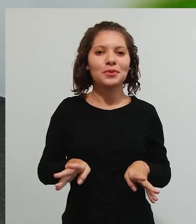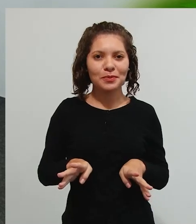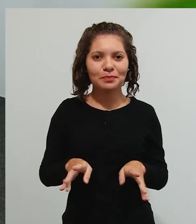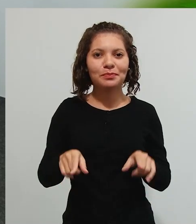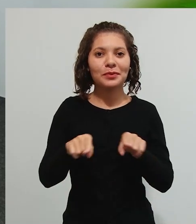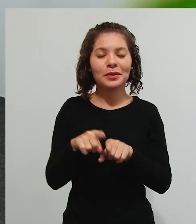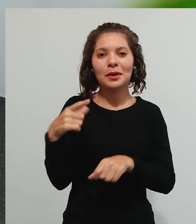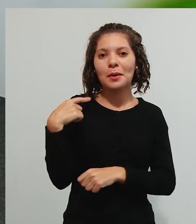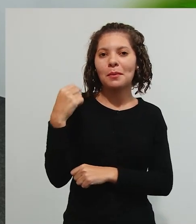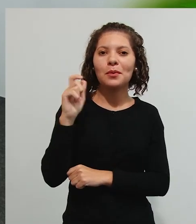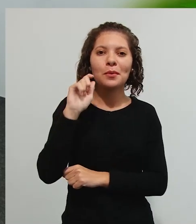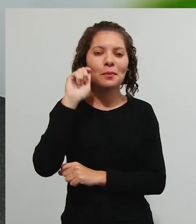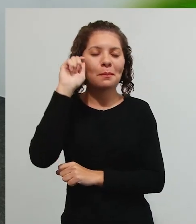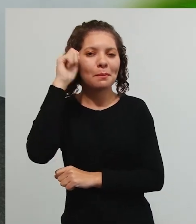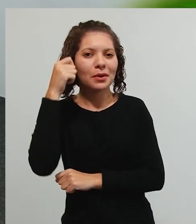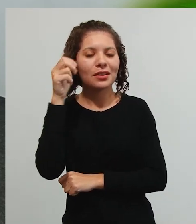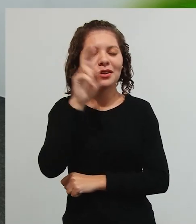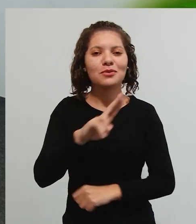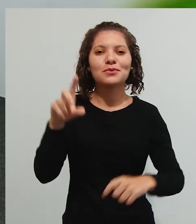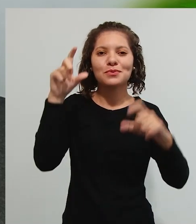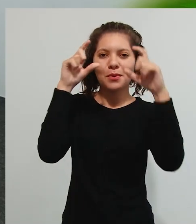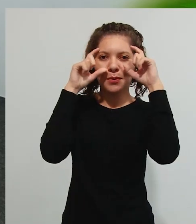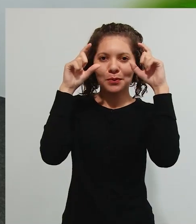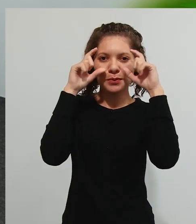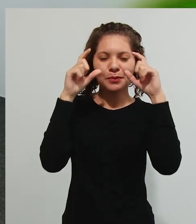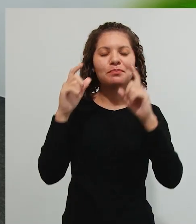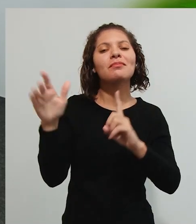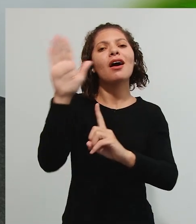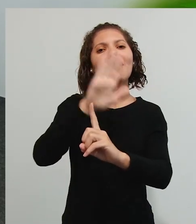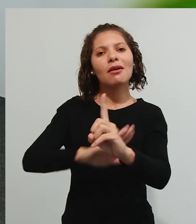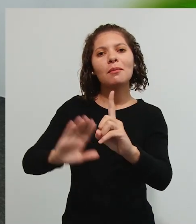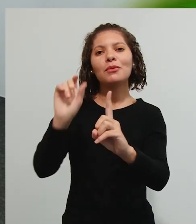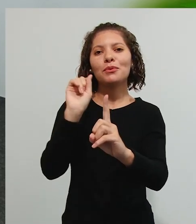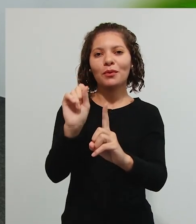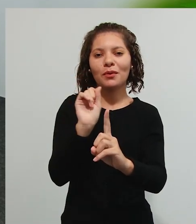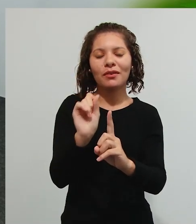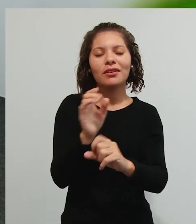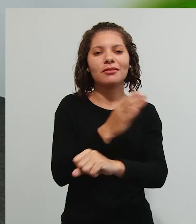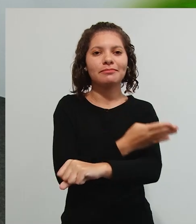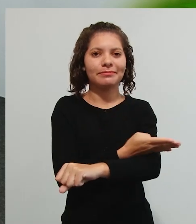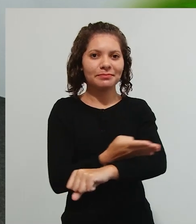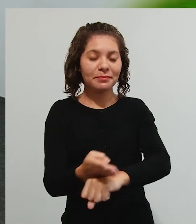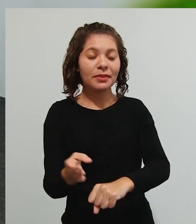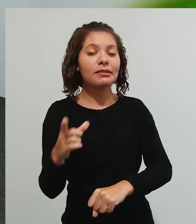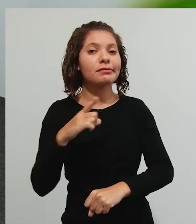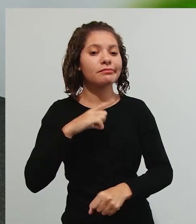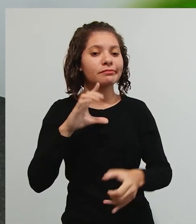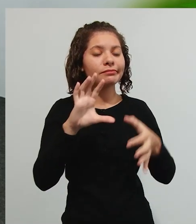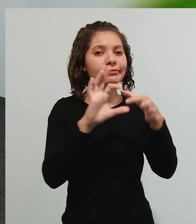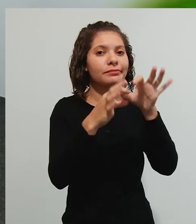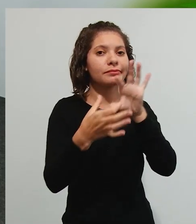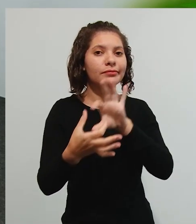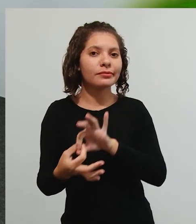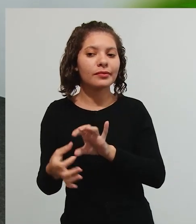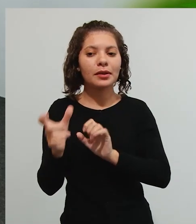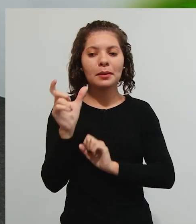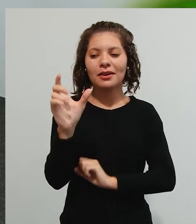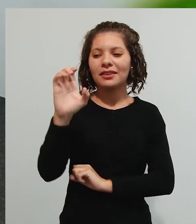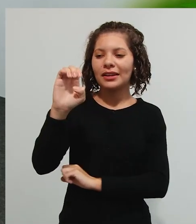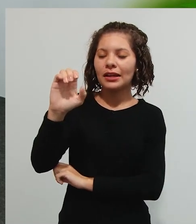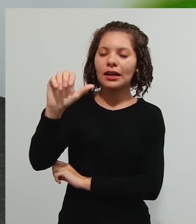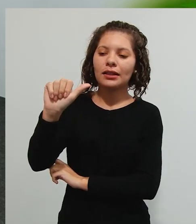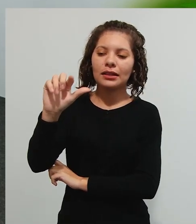algumas rosas e uma blusa preta e uso um óculos preto e branco. Atrás de mim tem uma parede branca com alguns pontos